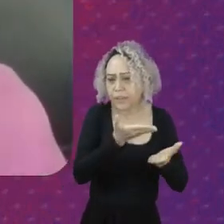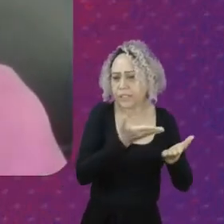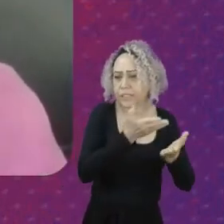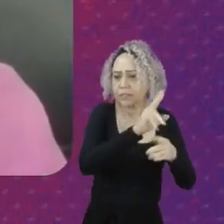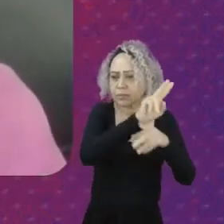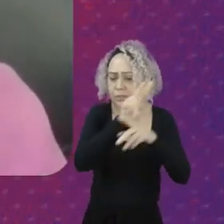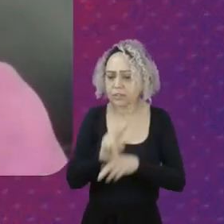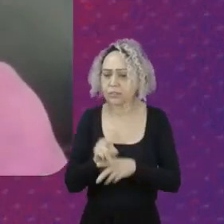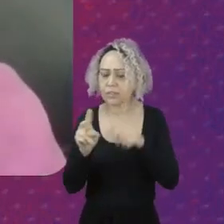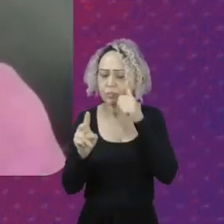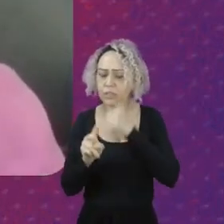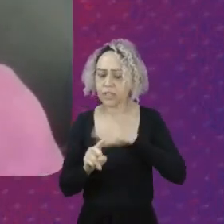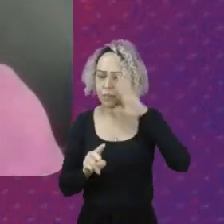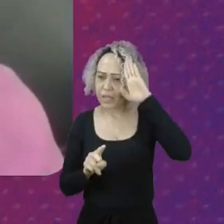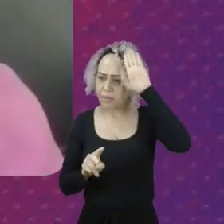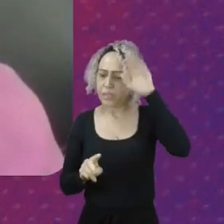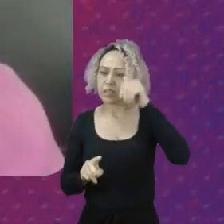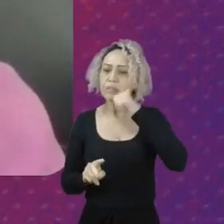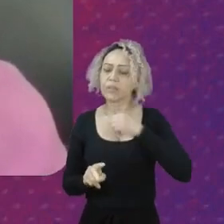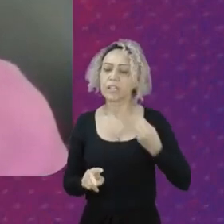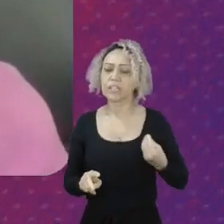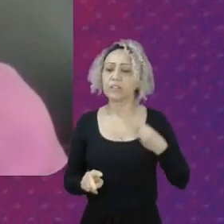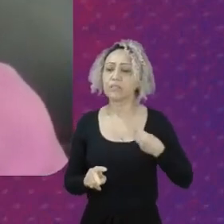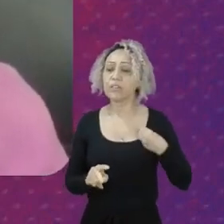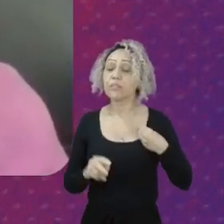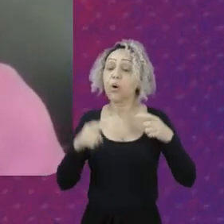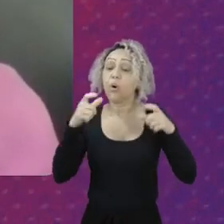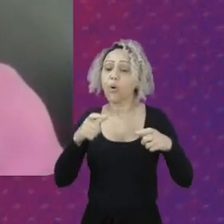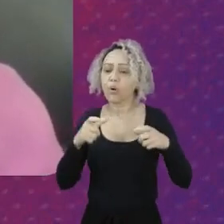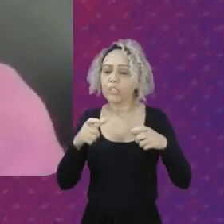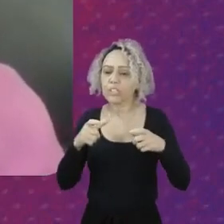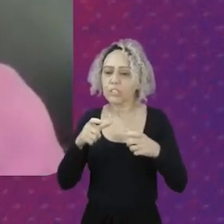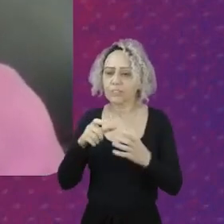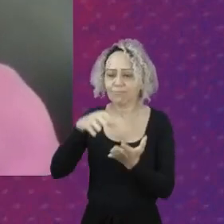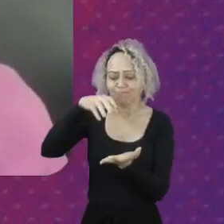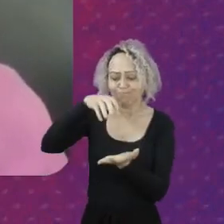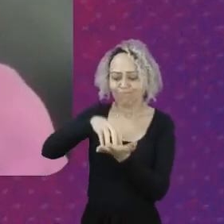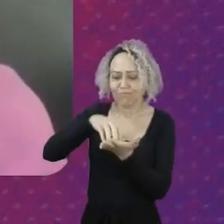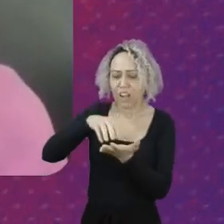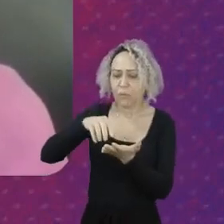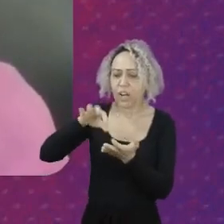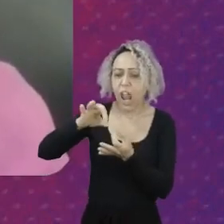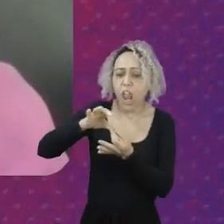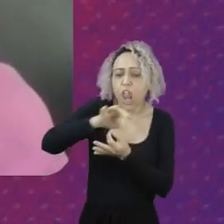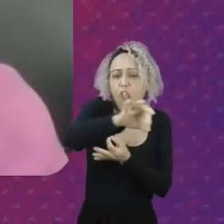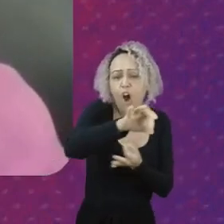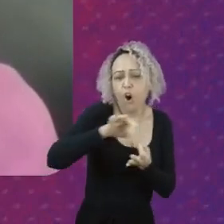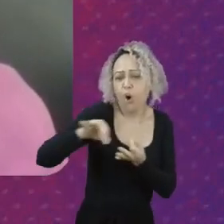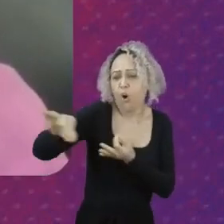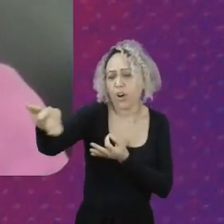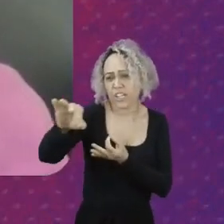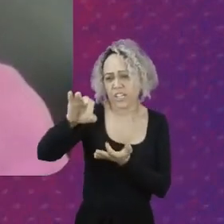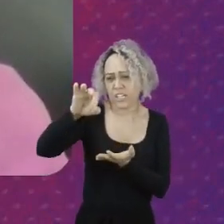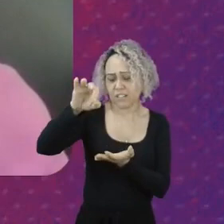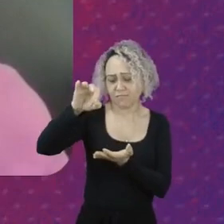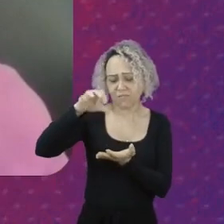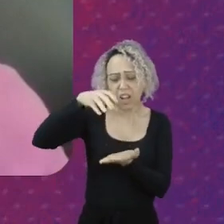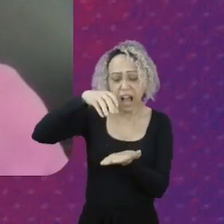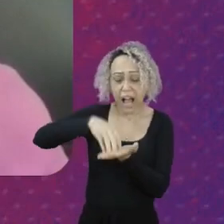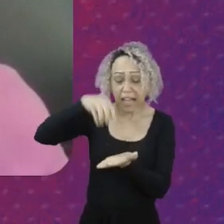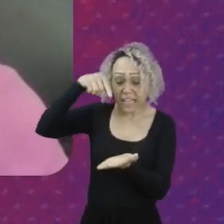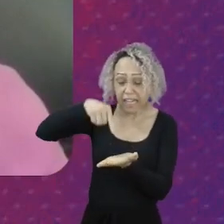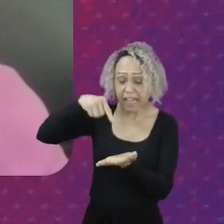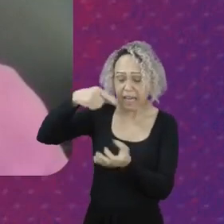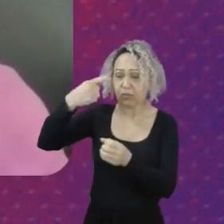nas periferias das cidades. E aí eu vou passar para vocês um slide que a gente vai